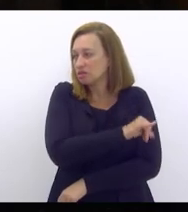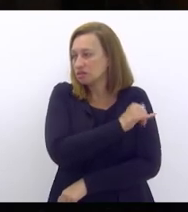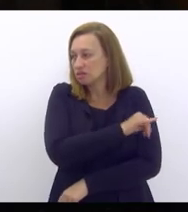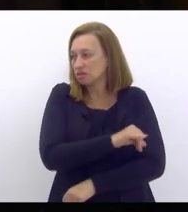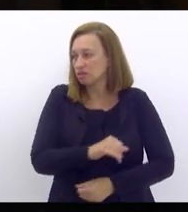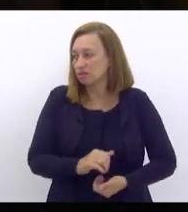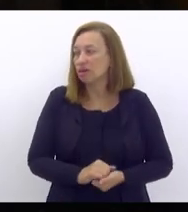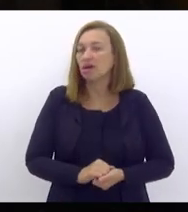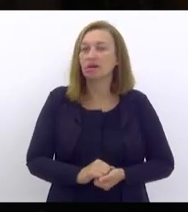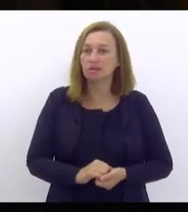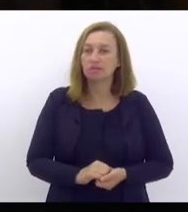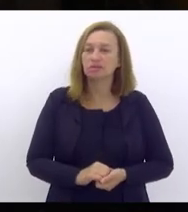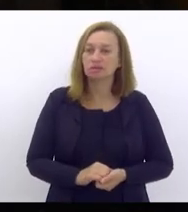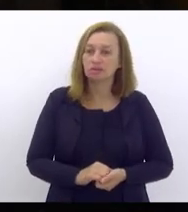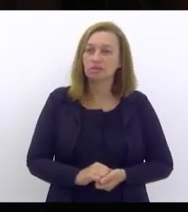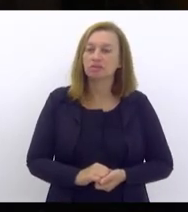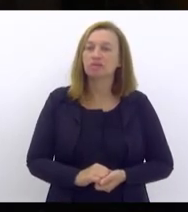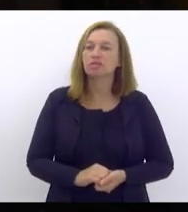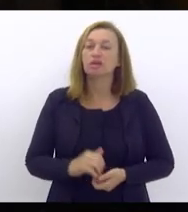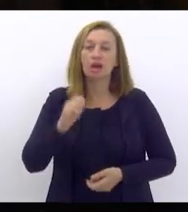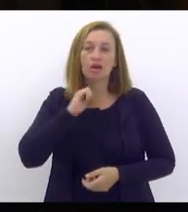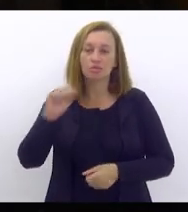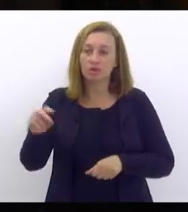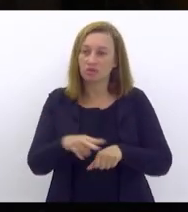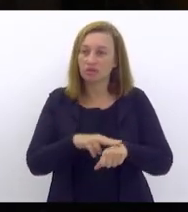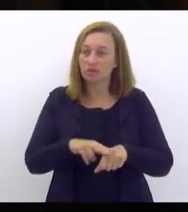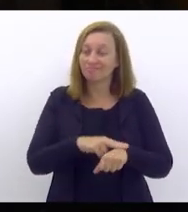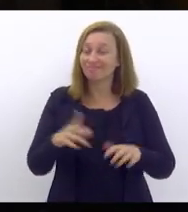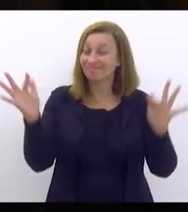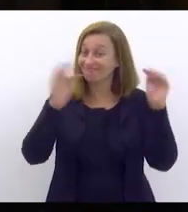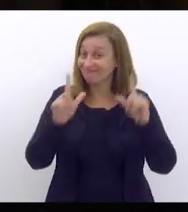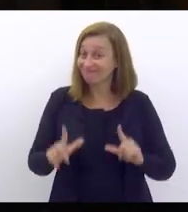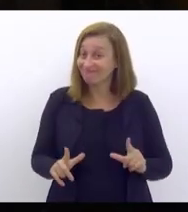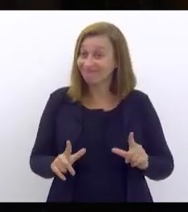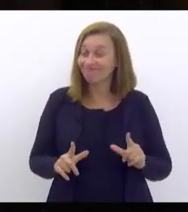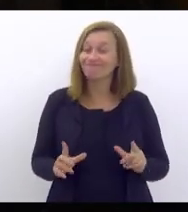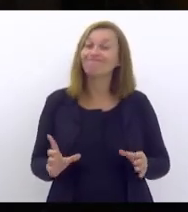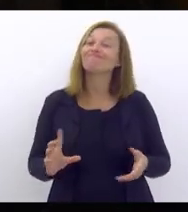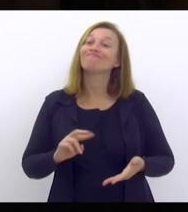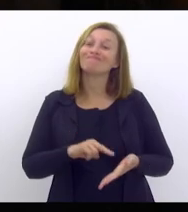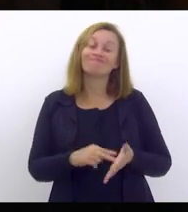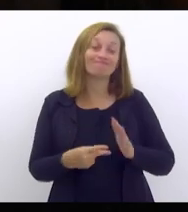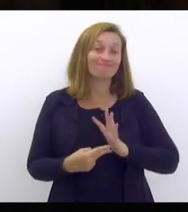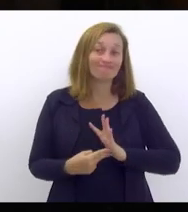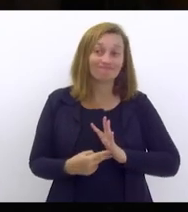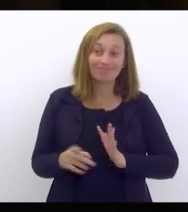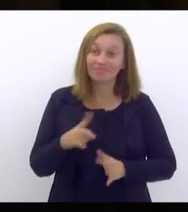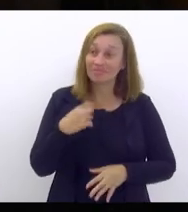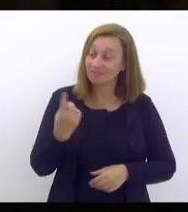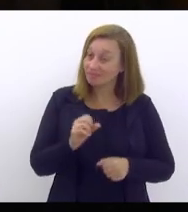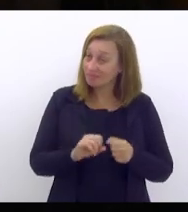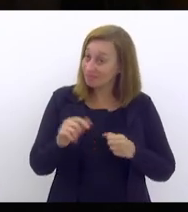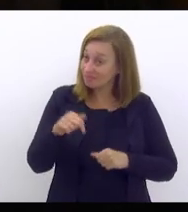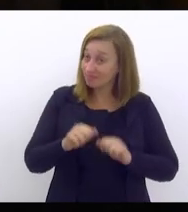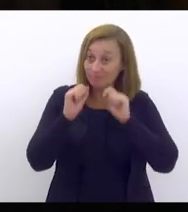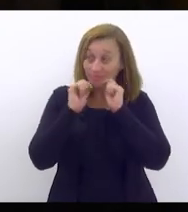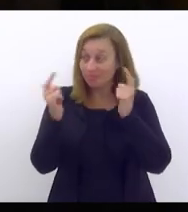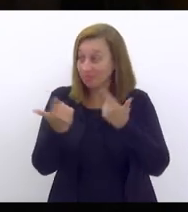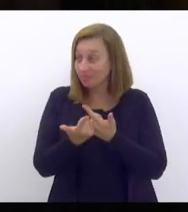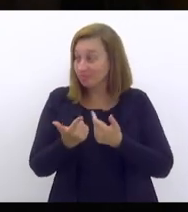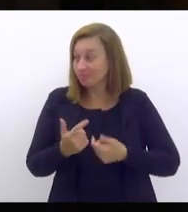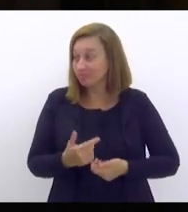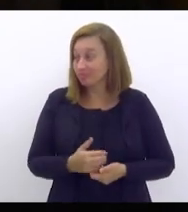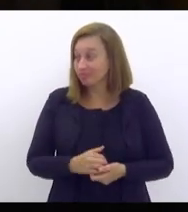num programa nacional do Abril Verde. Isso me deixa muito feliz, porque significa que o que estamos fazendo aqui na Assembleia